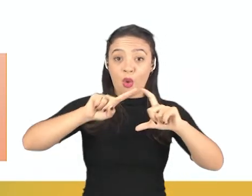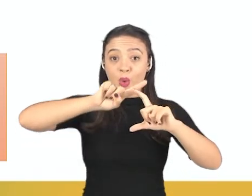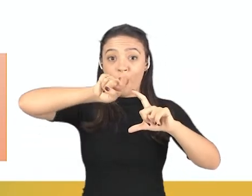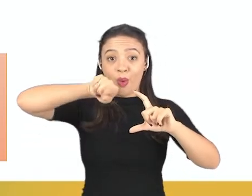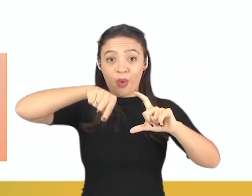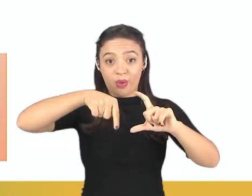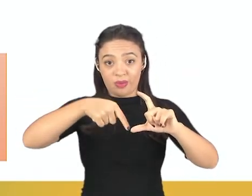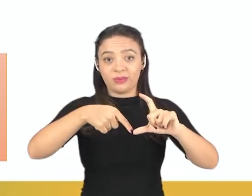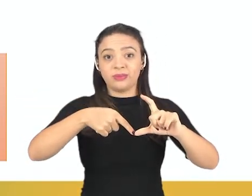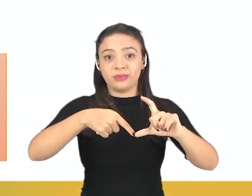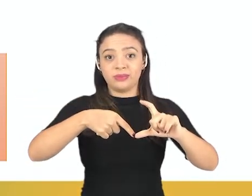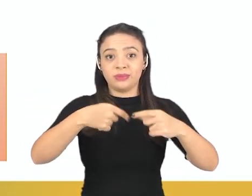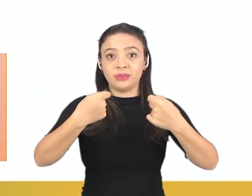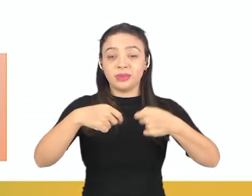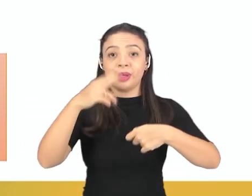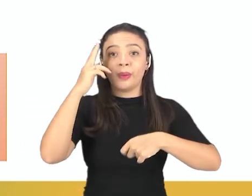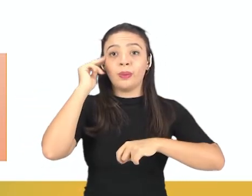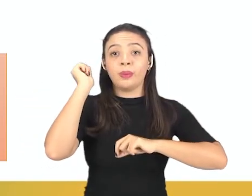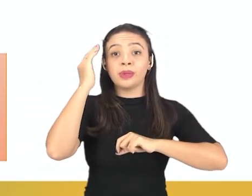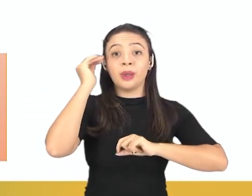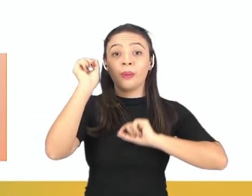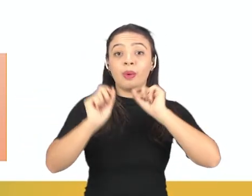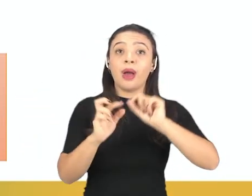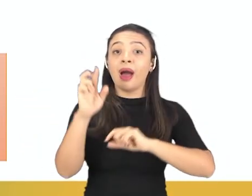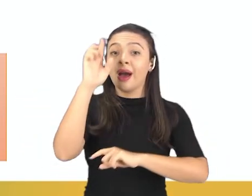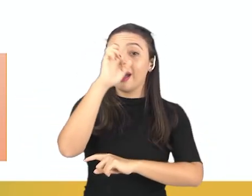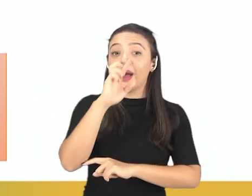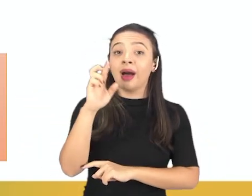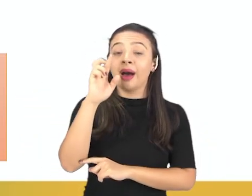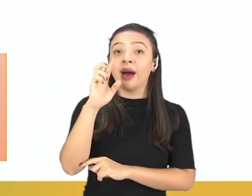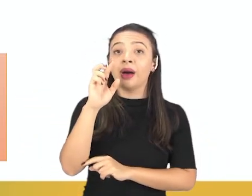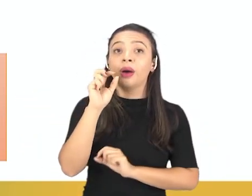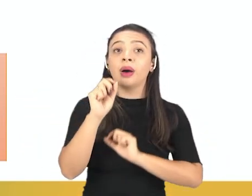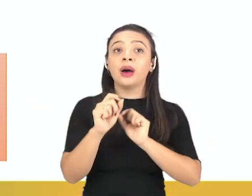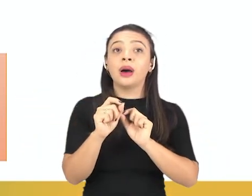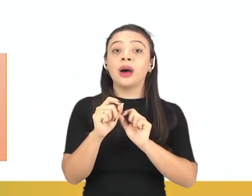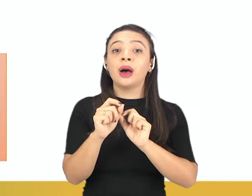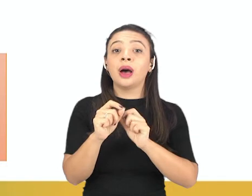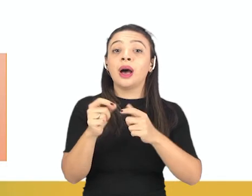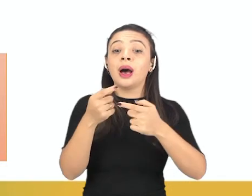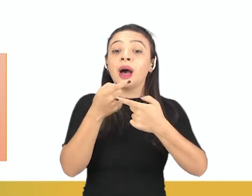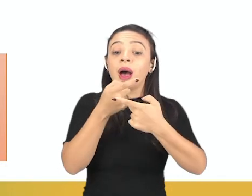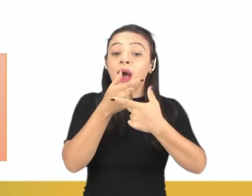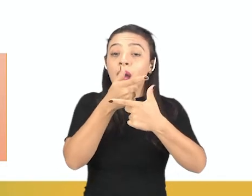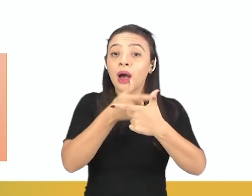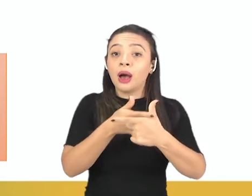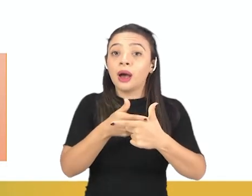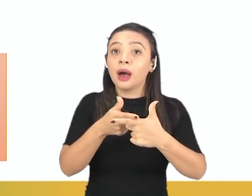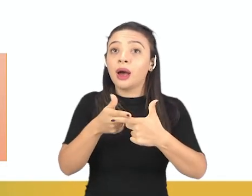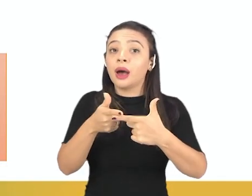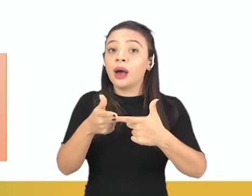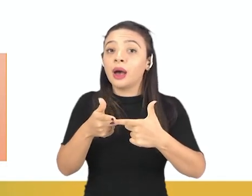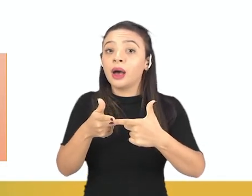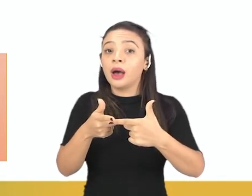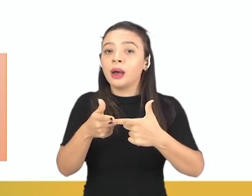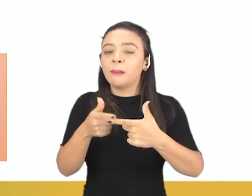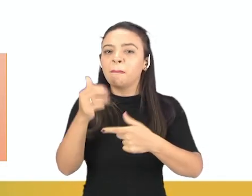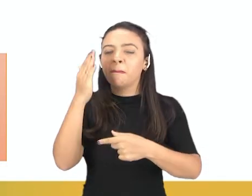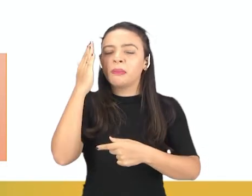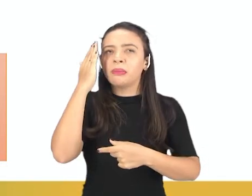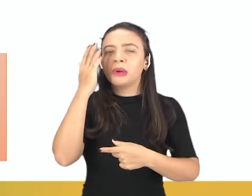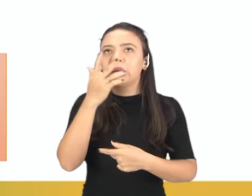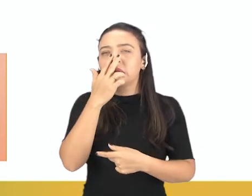observar o que a razão entre essa medida do comprimento pelo seu diâmetro parecia que era sempre